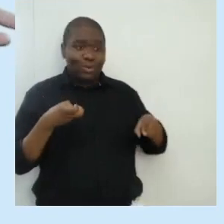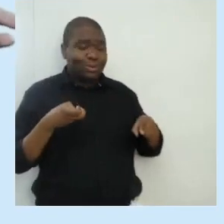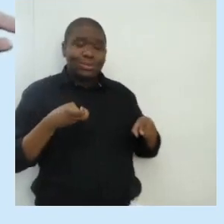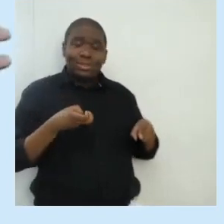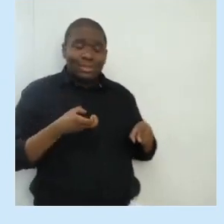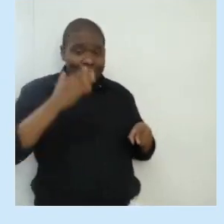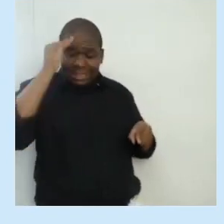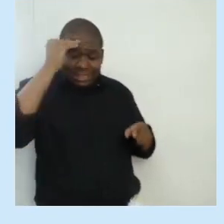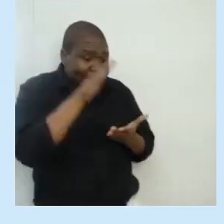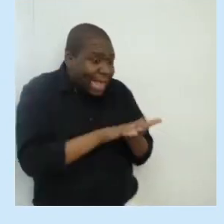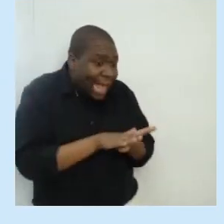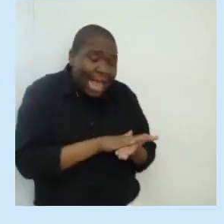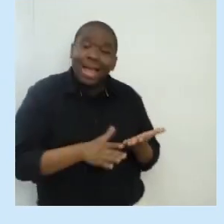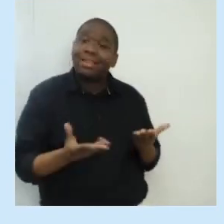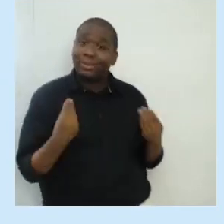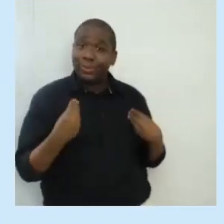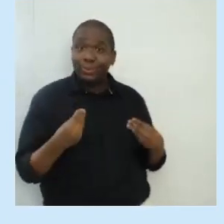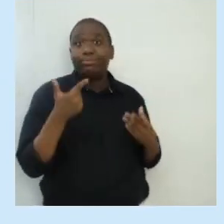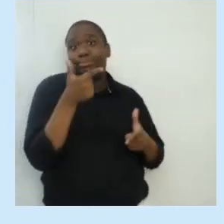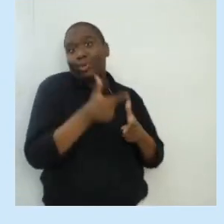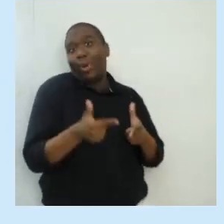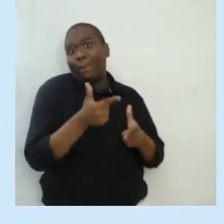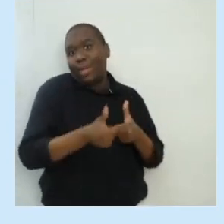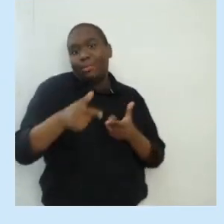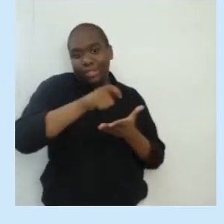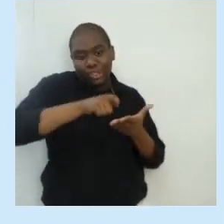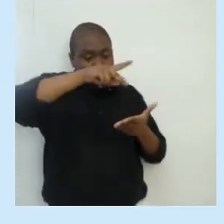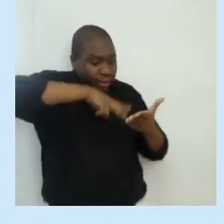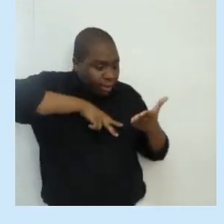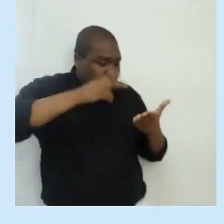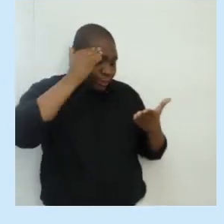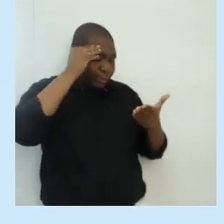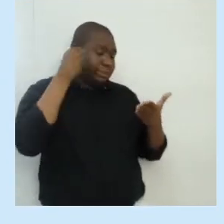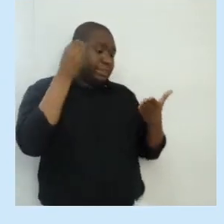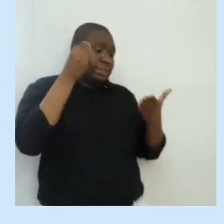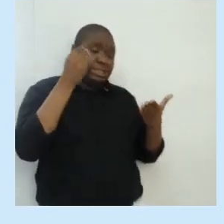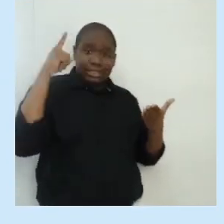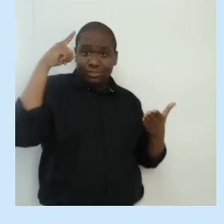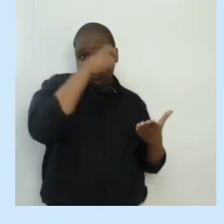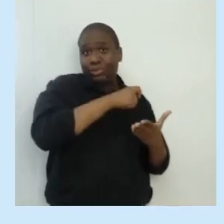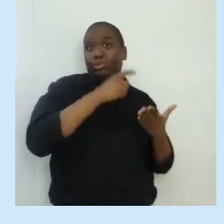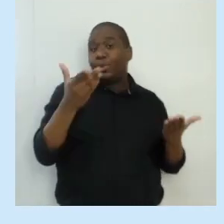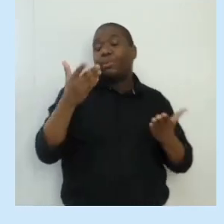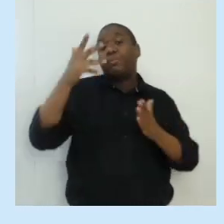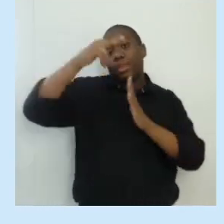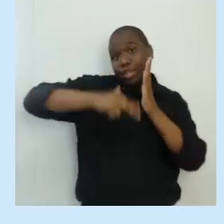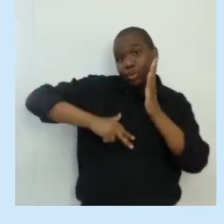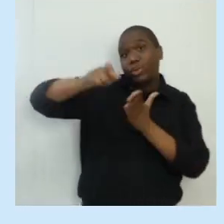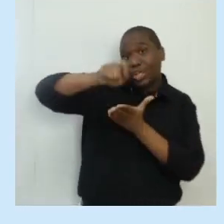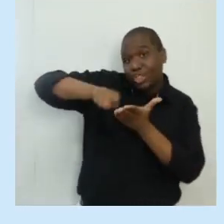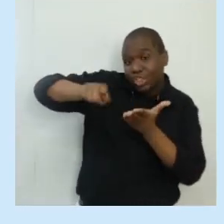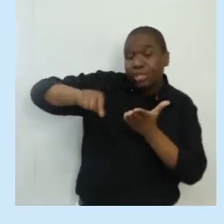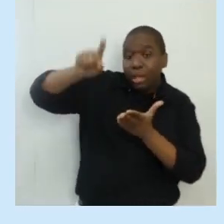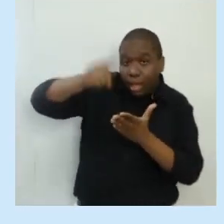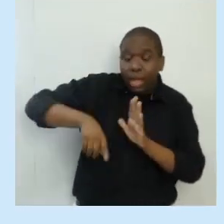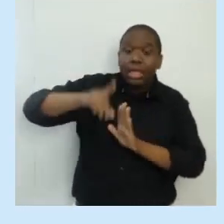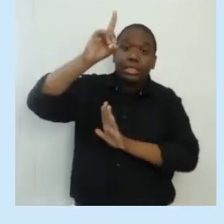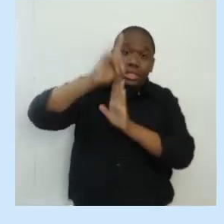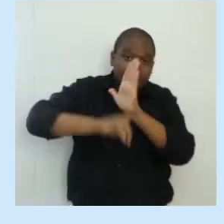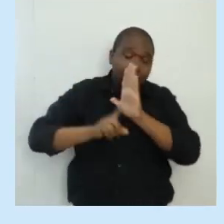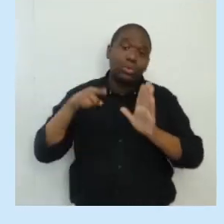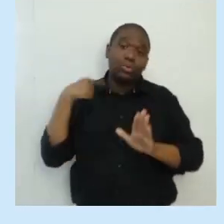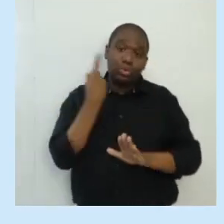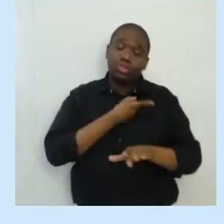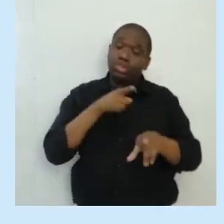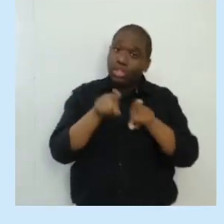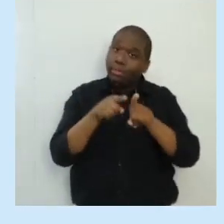para a gente? Pois é. A escrita, assim como a leitura, é um direito e uma responsabilidade